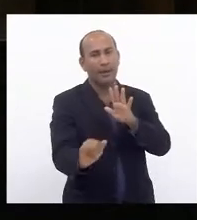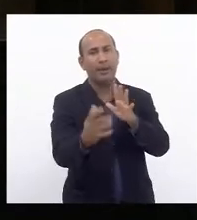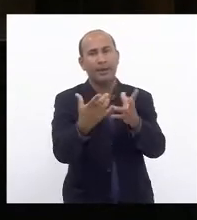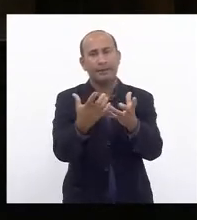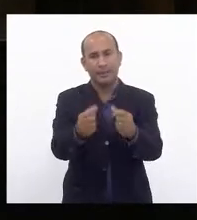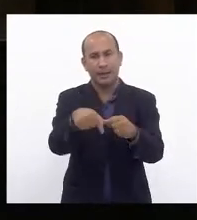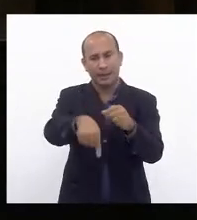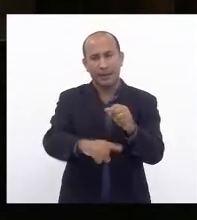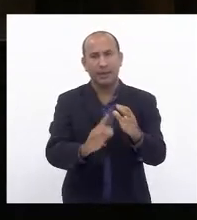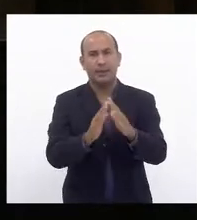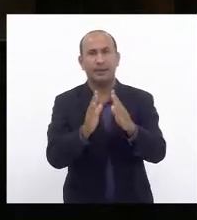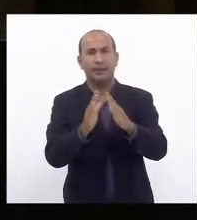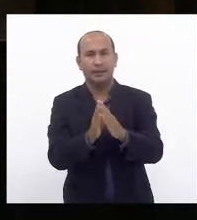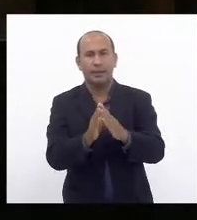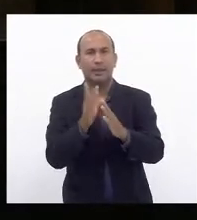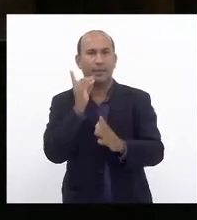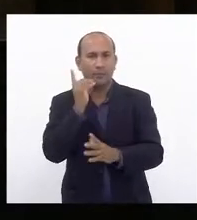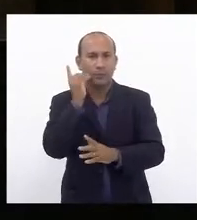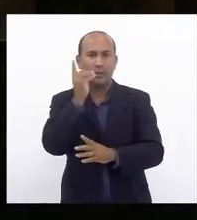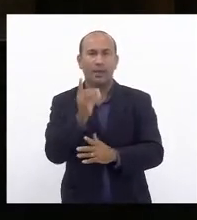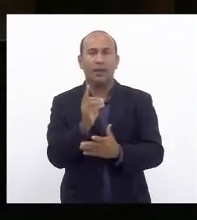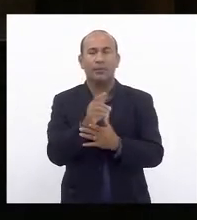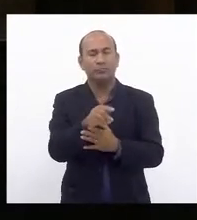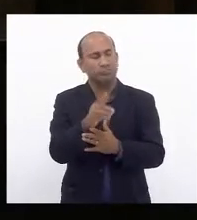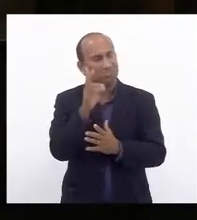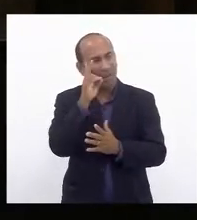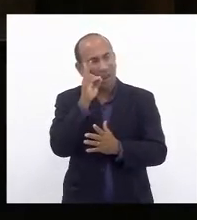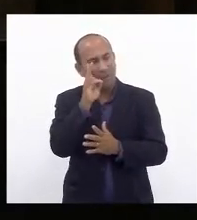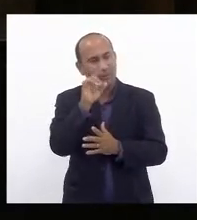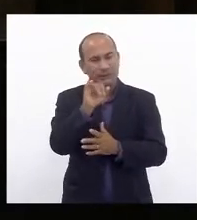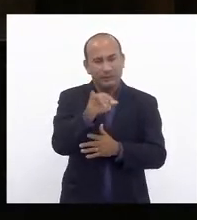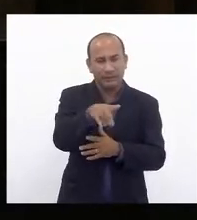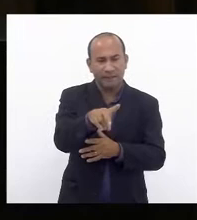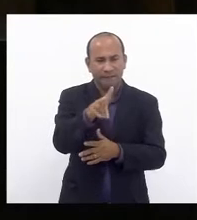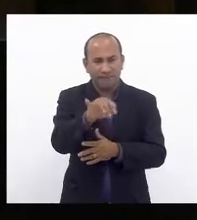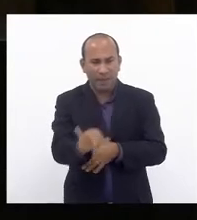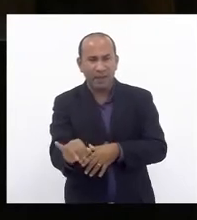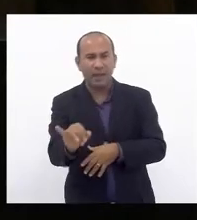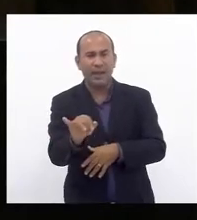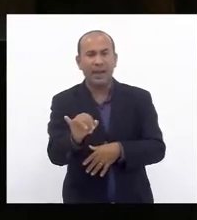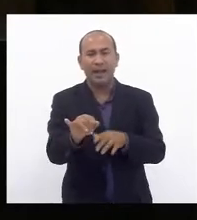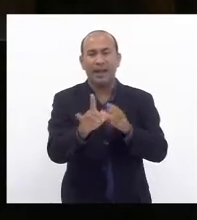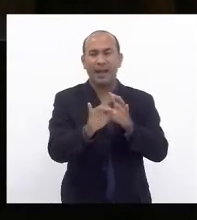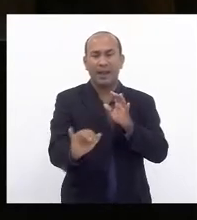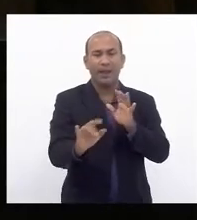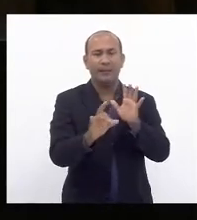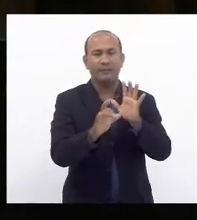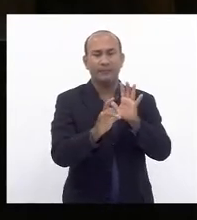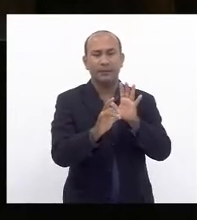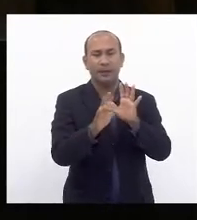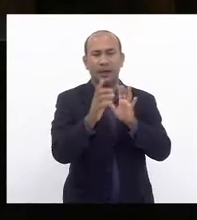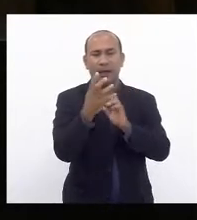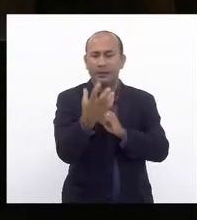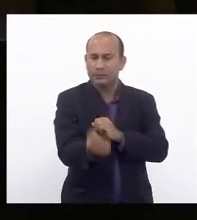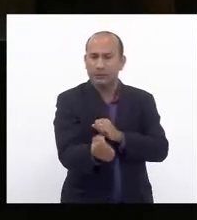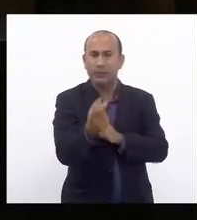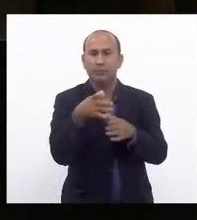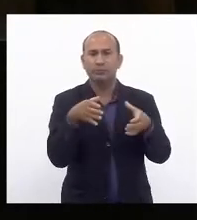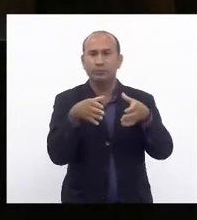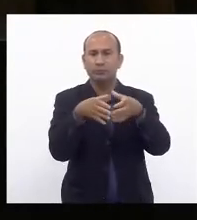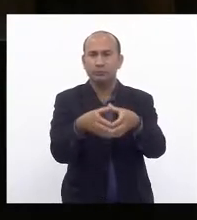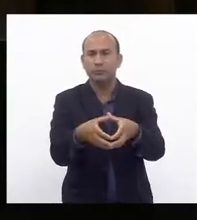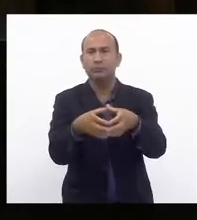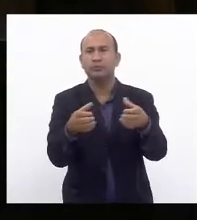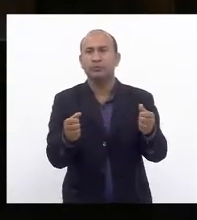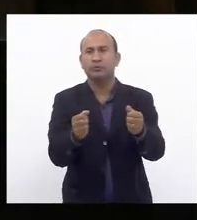casa, deputado Rosenberg, sei se vai lembrar, deputado Rosenberg, da lei que nós aprovamos em conjunto, nosso projeto,